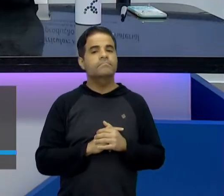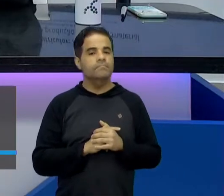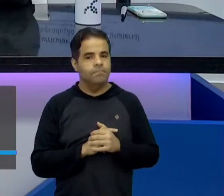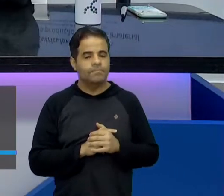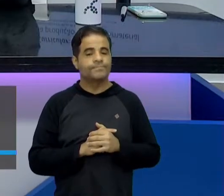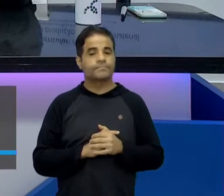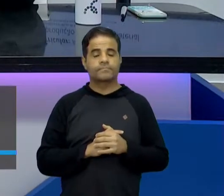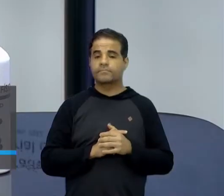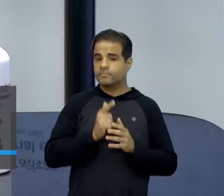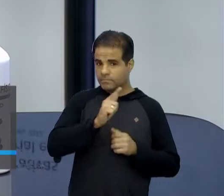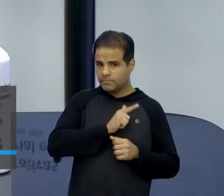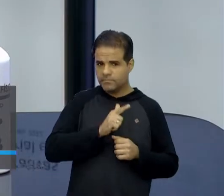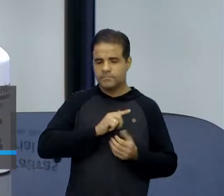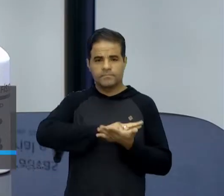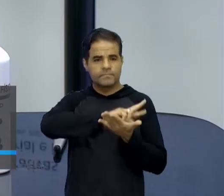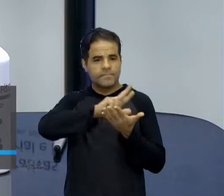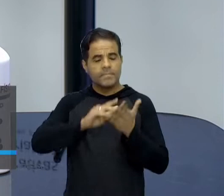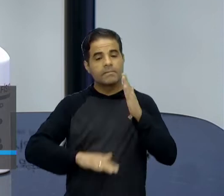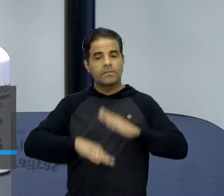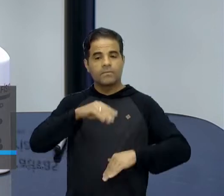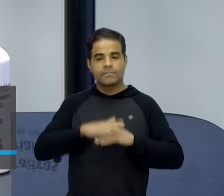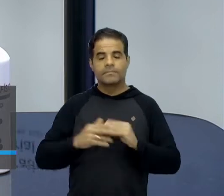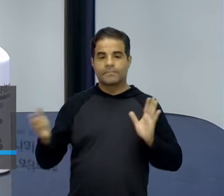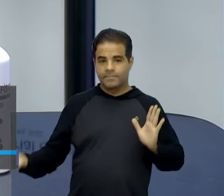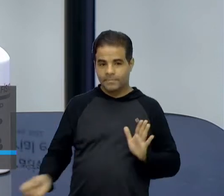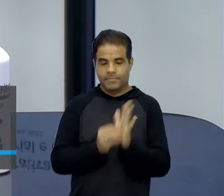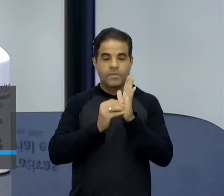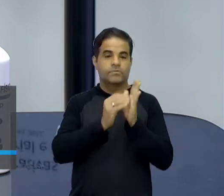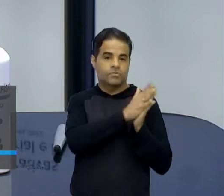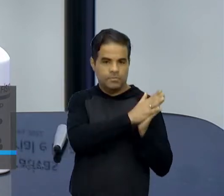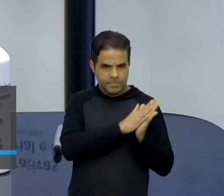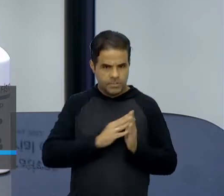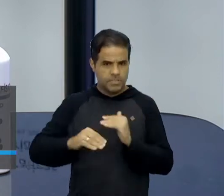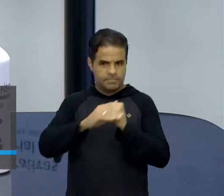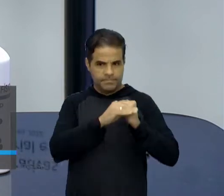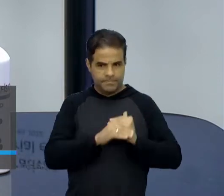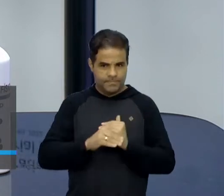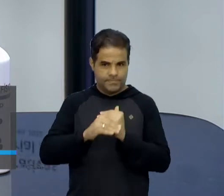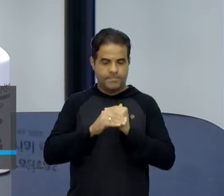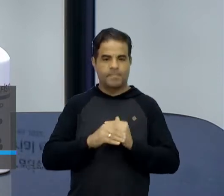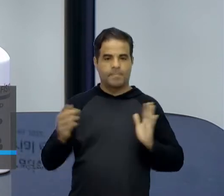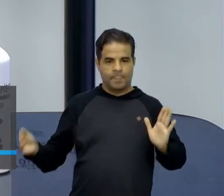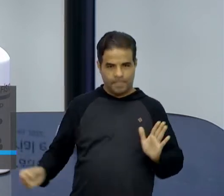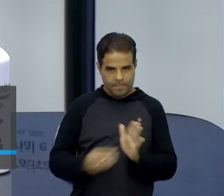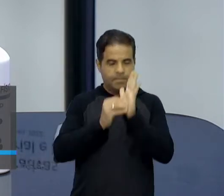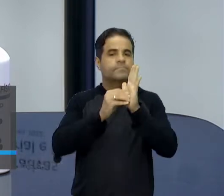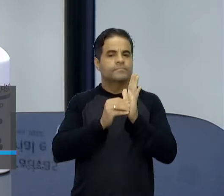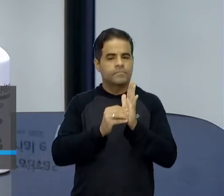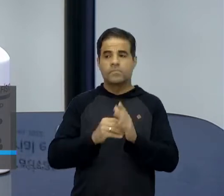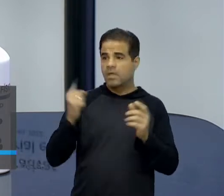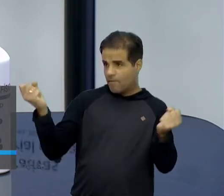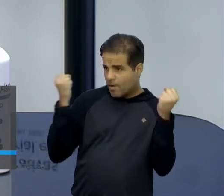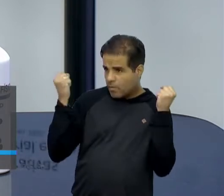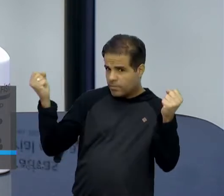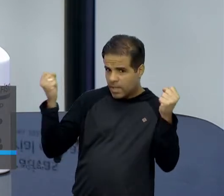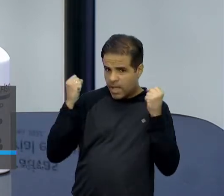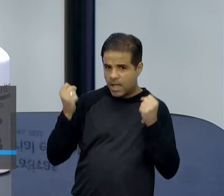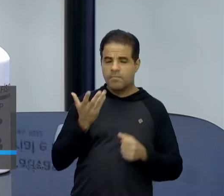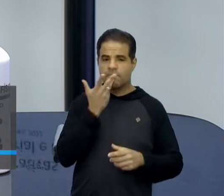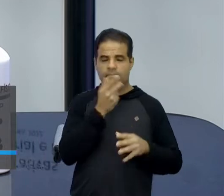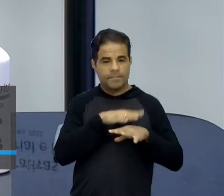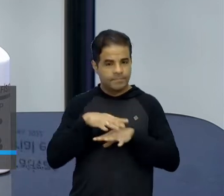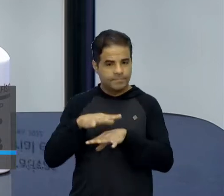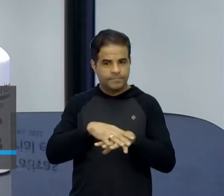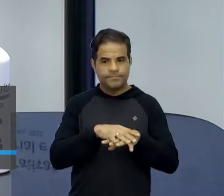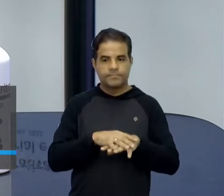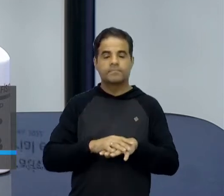Na verdade, eu tinha com várias, vou falar a verdade. Mas quando você faz faculdade de Educação Física, a matemática,